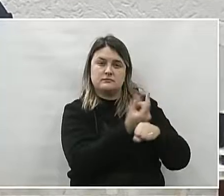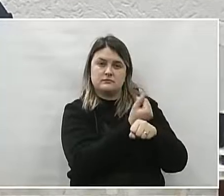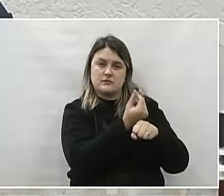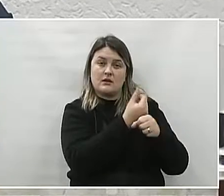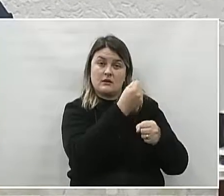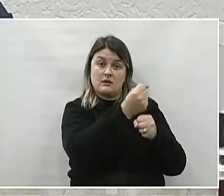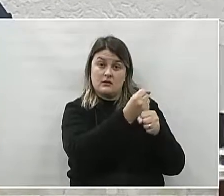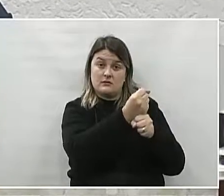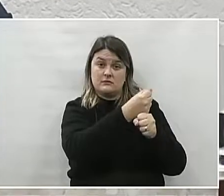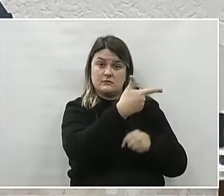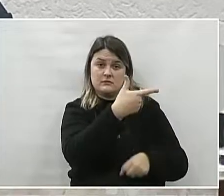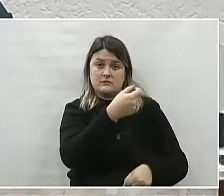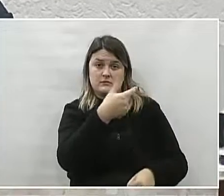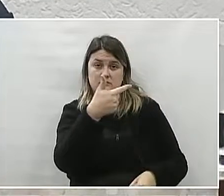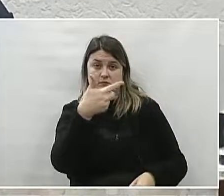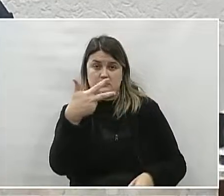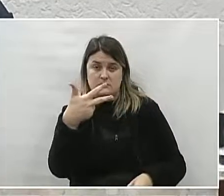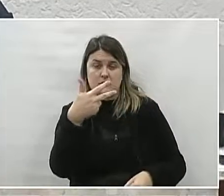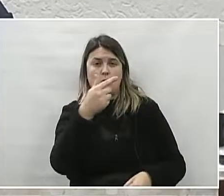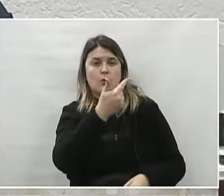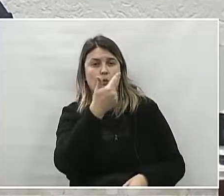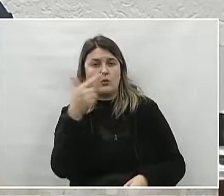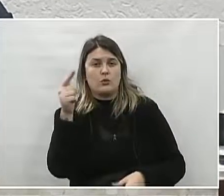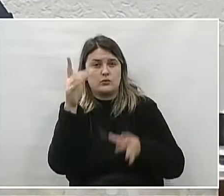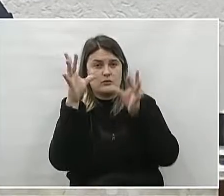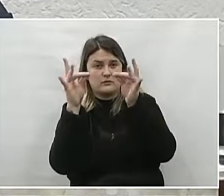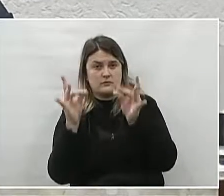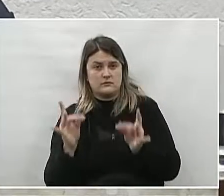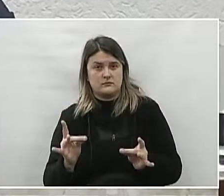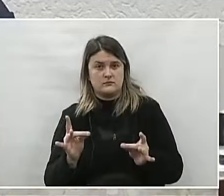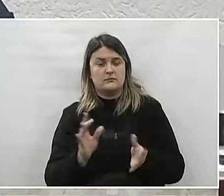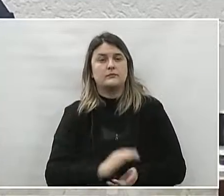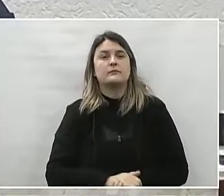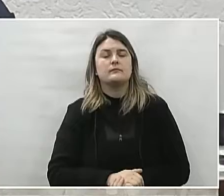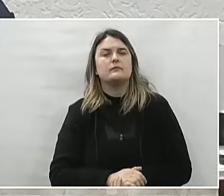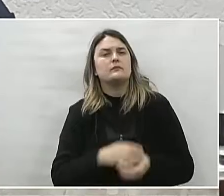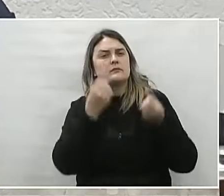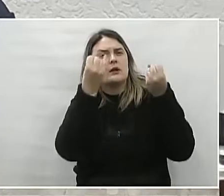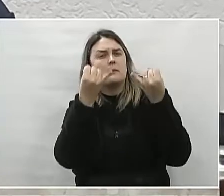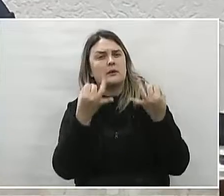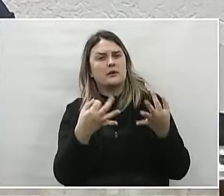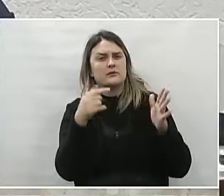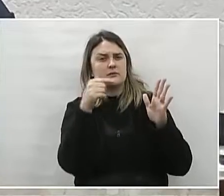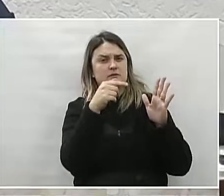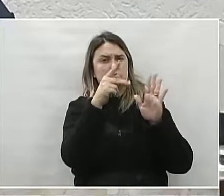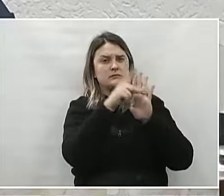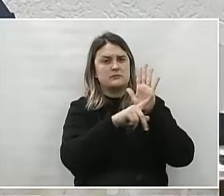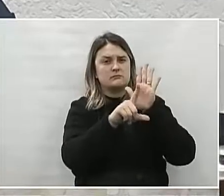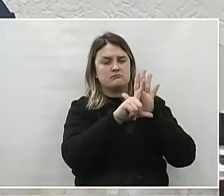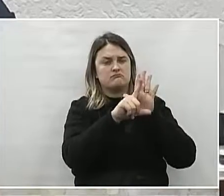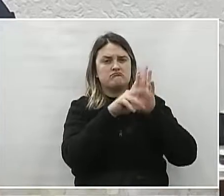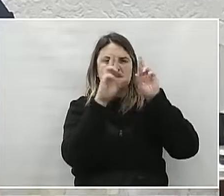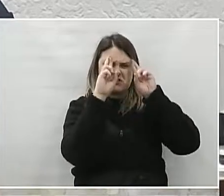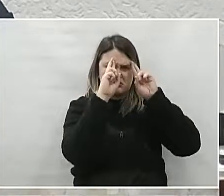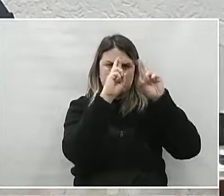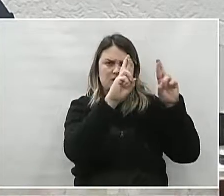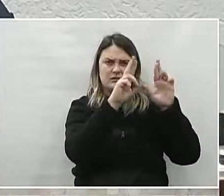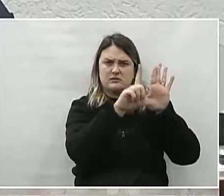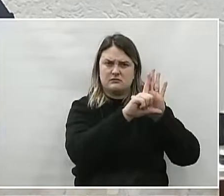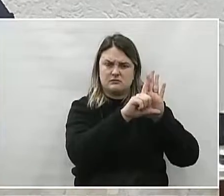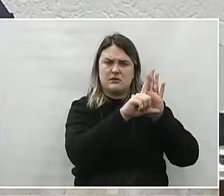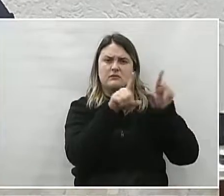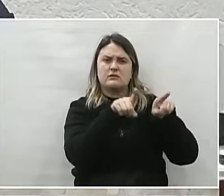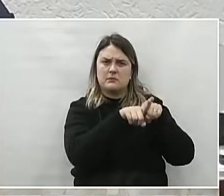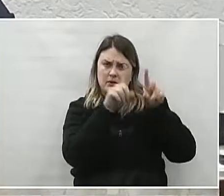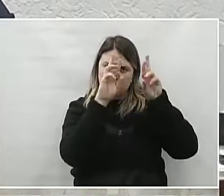para o exercício de 2023 e da outras providências. Fundamentação. O projeto de lei é legal e é